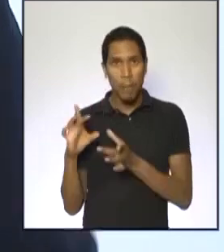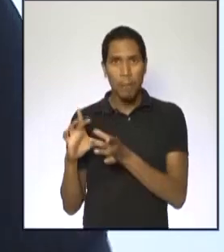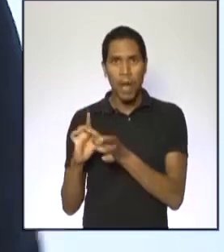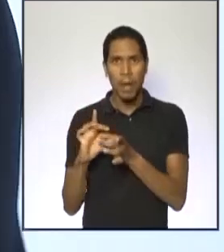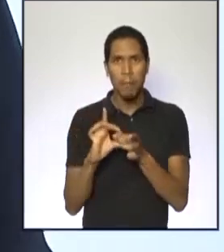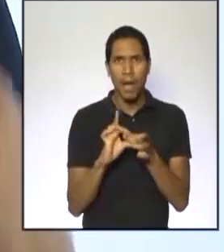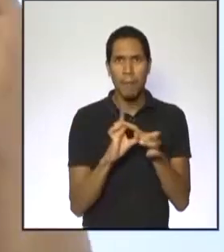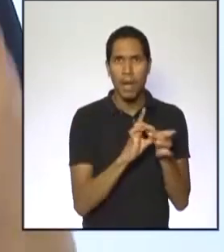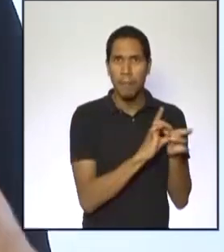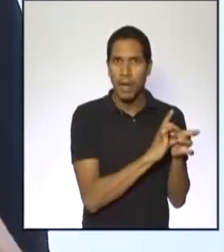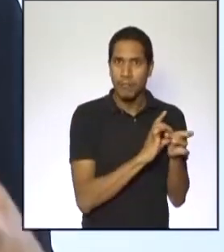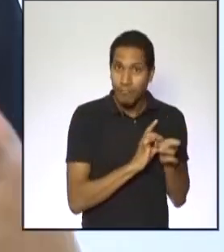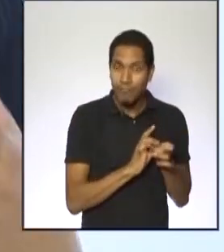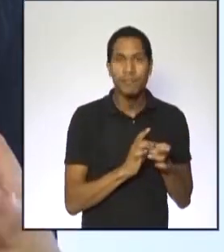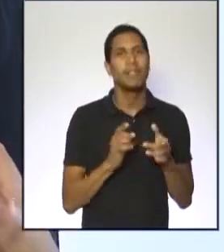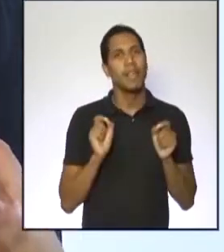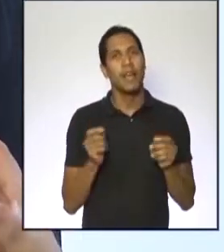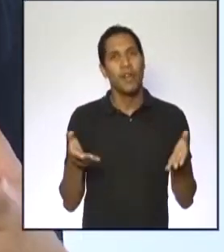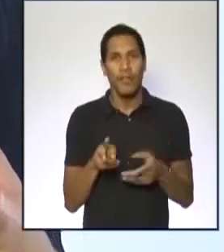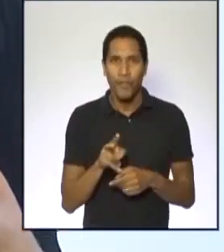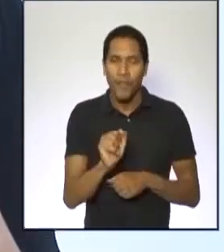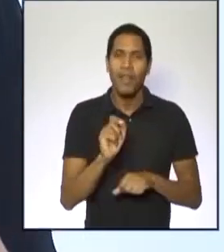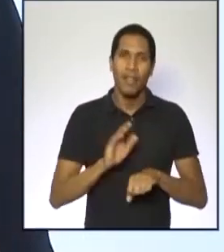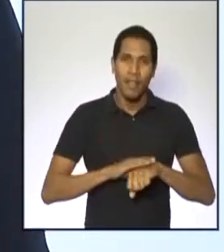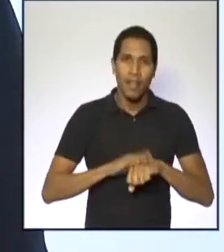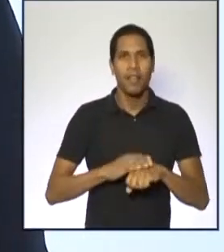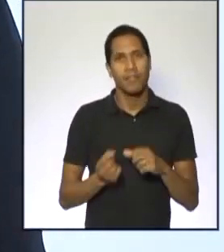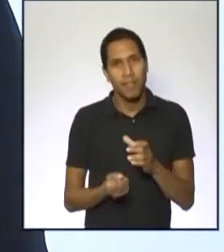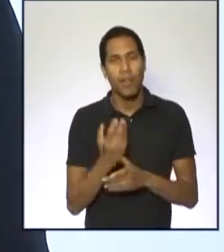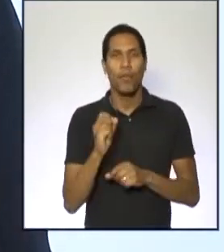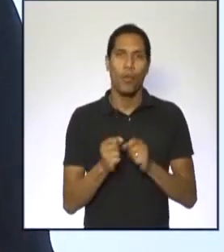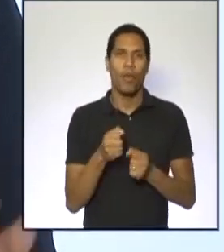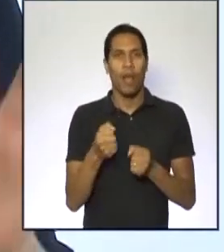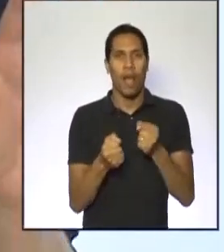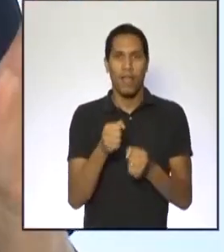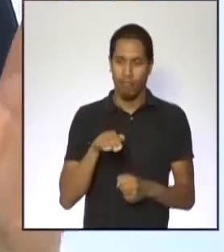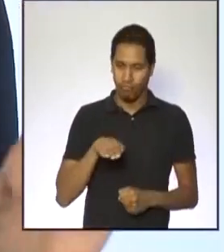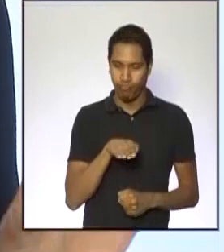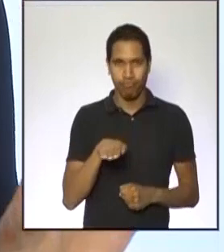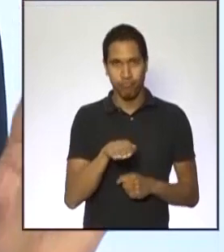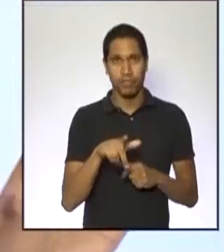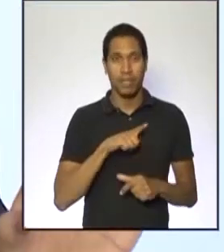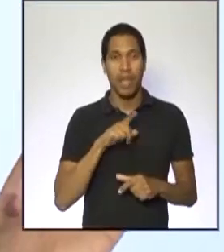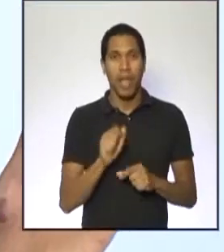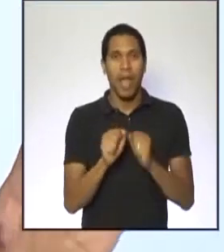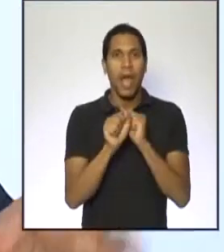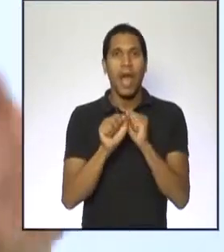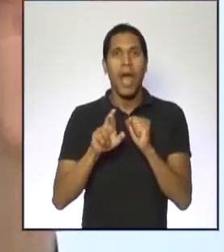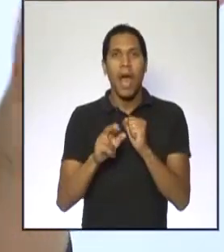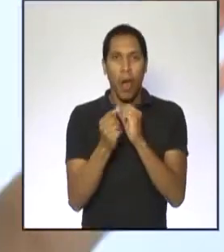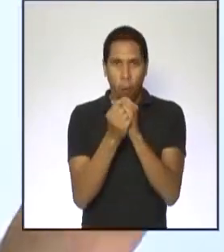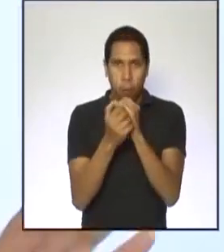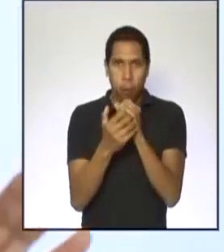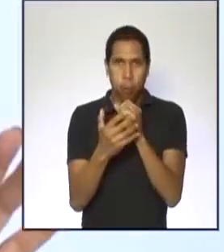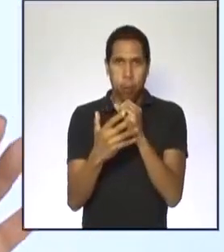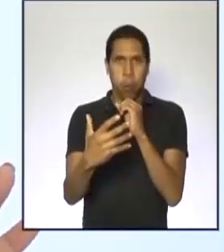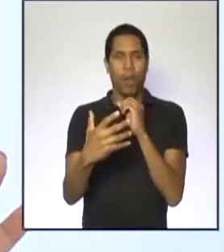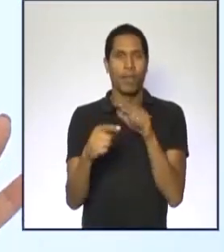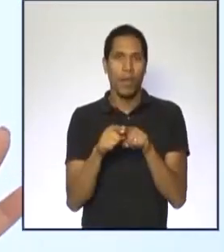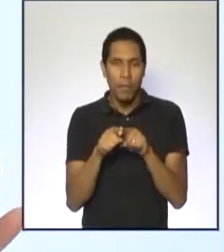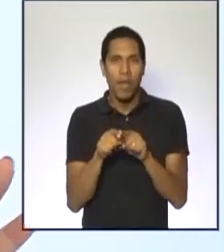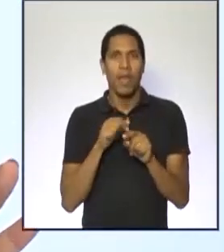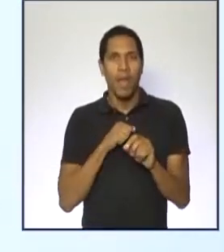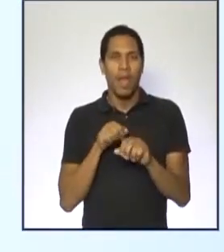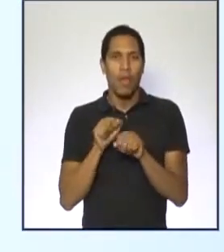momento da gente construir um carrinho movido a balão de ar. Agora, se vai dar certo ou não, a gente vai